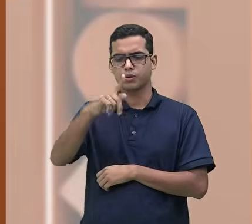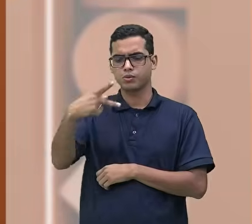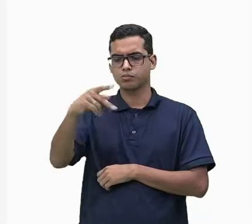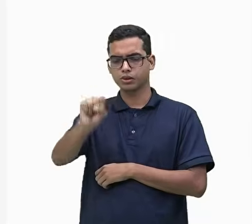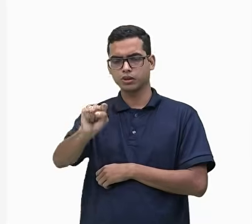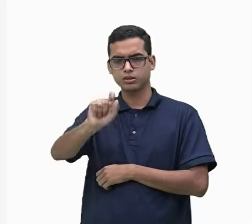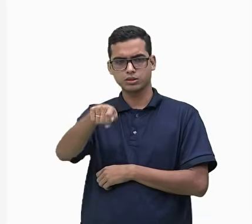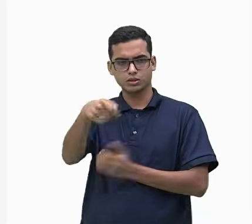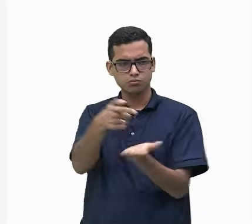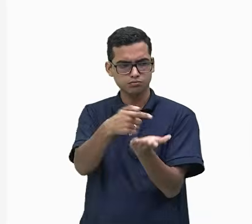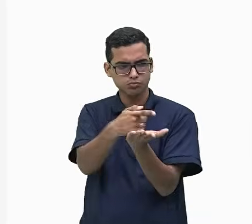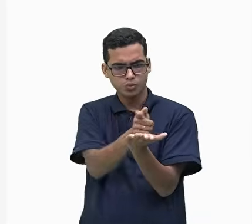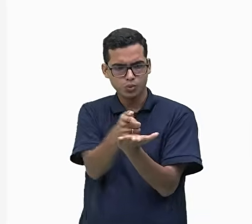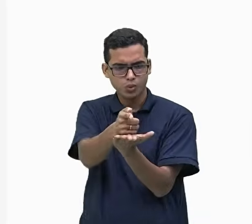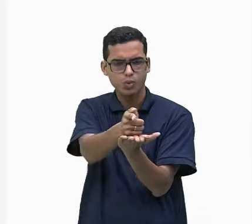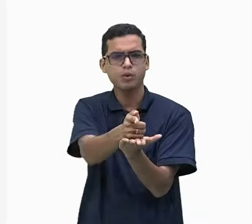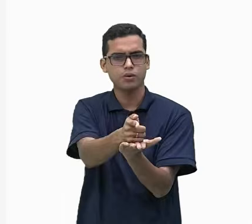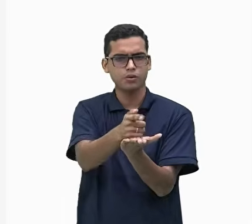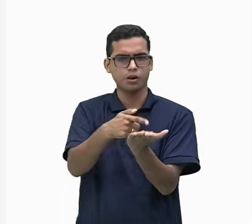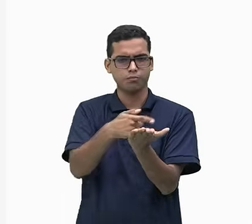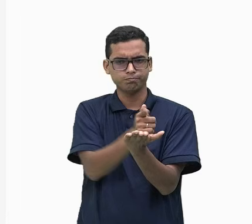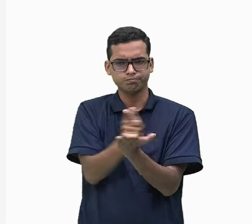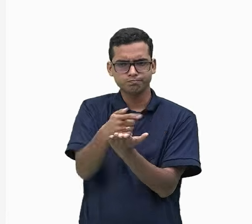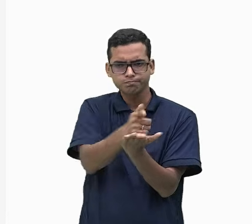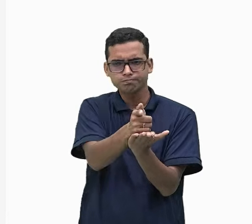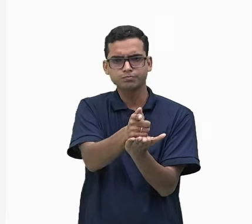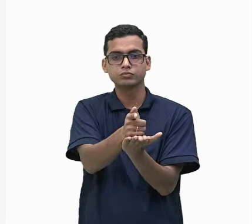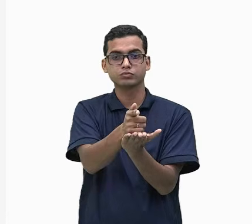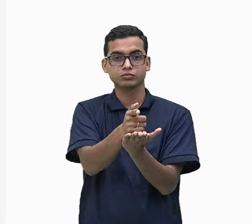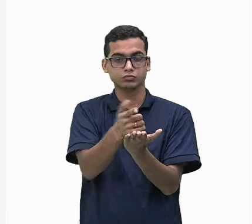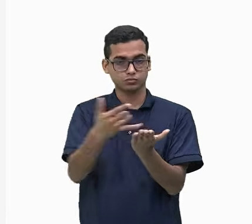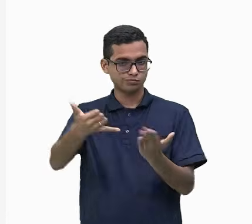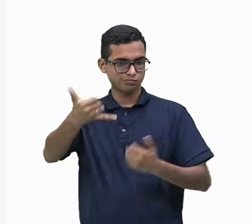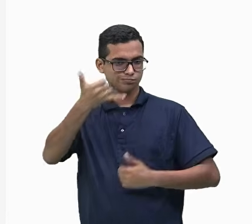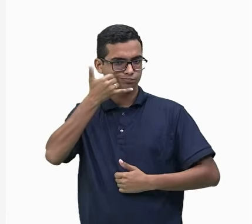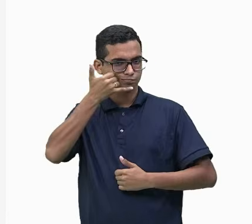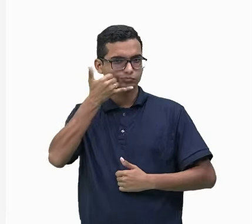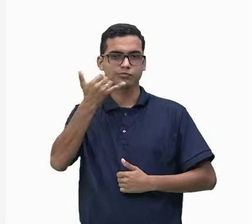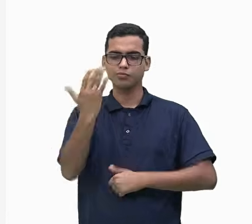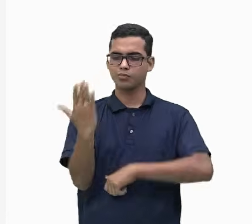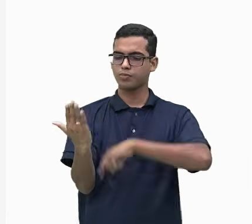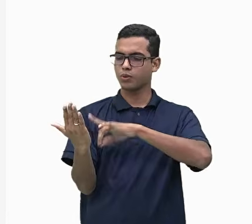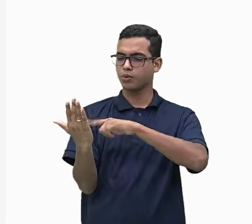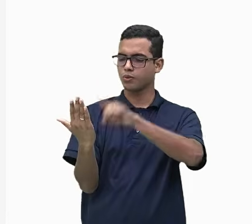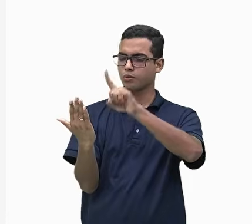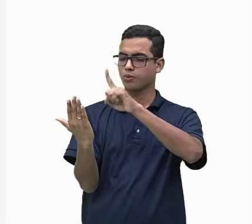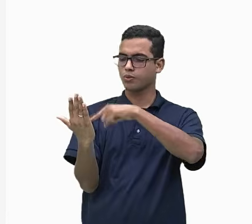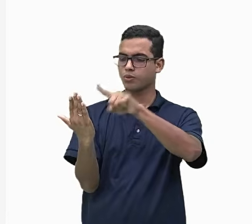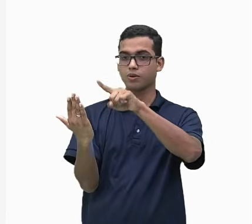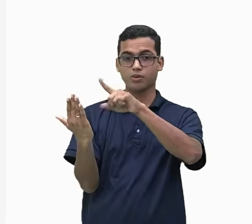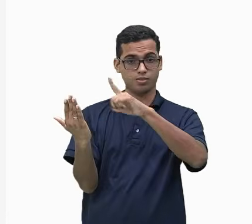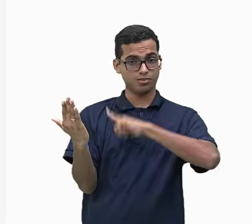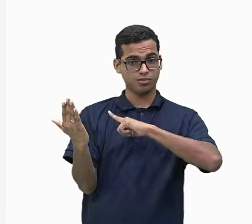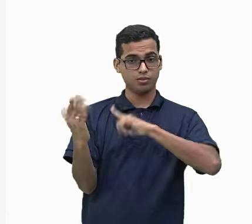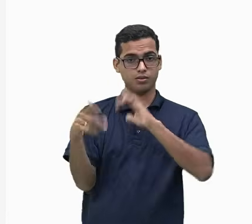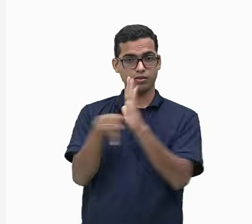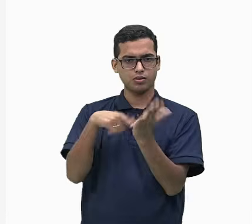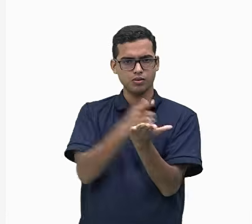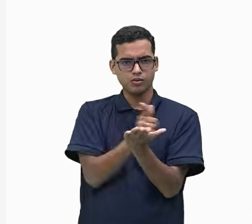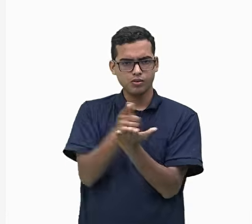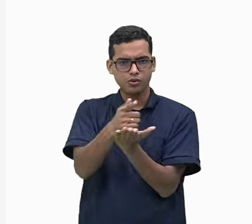GPS, tá? Se a gente for observar hoje, nos nossos celulares, né, vai existir um GPS, que vai ser o